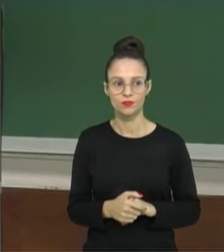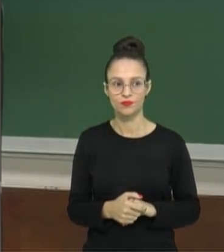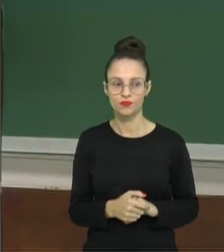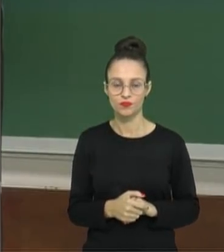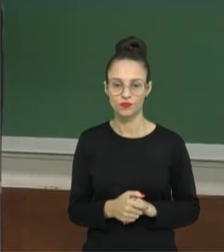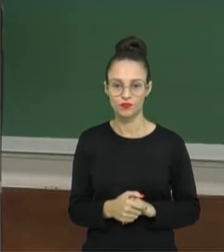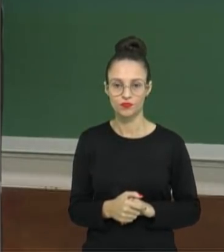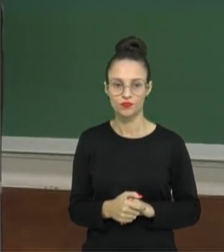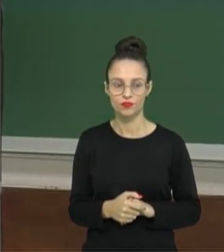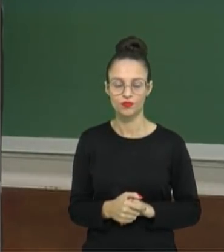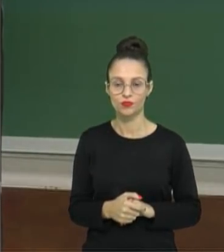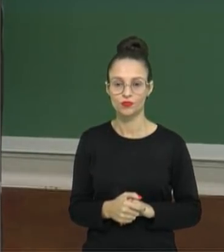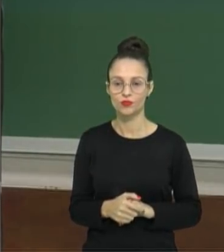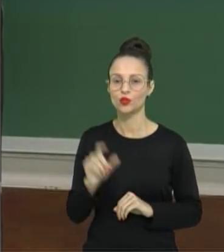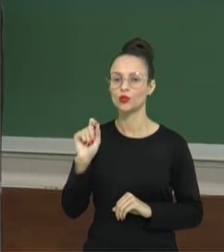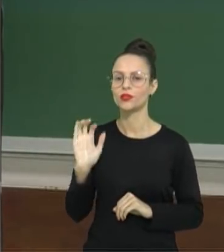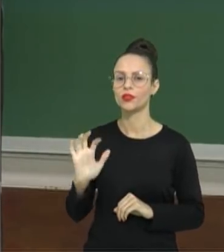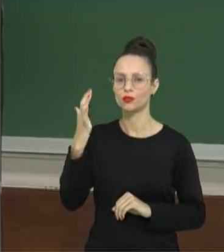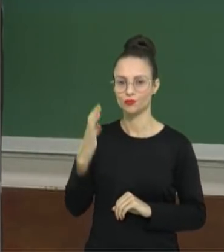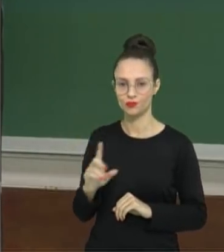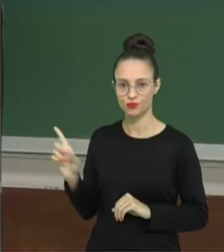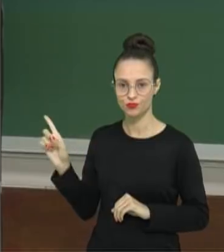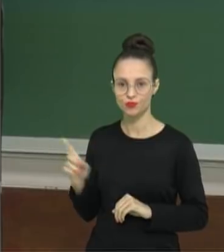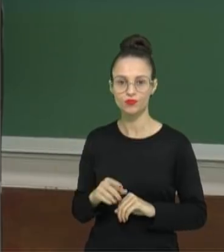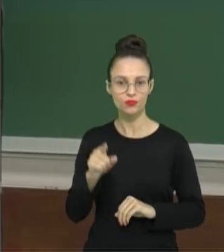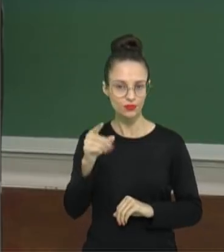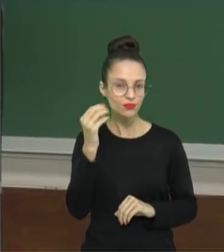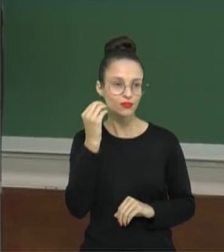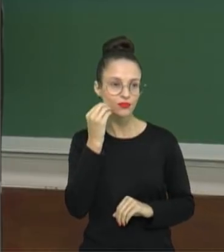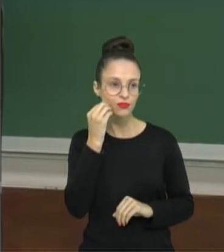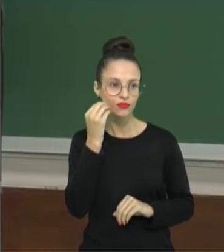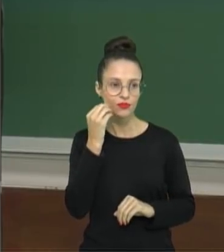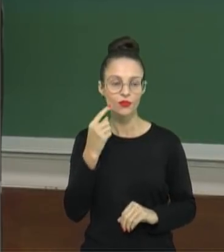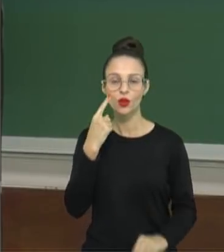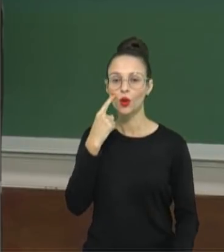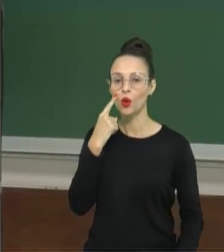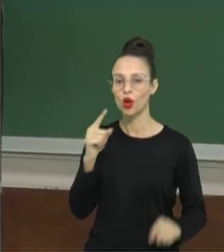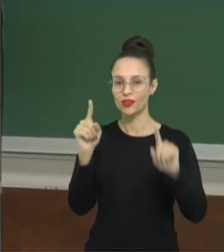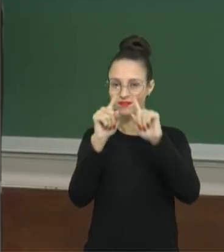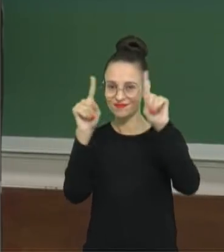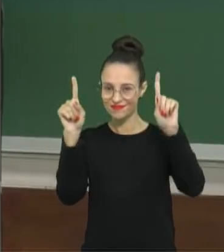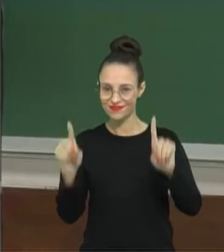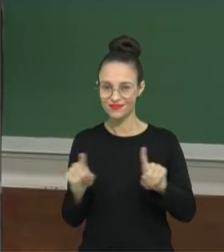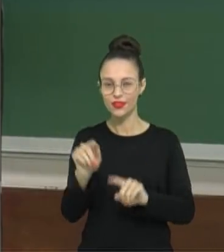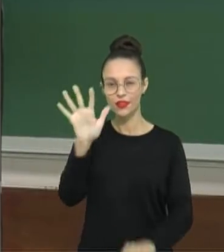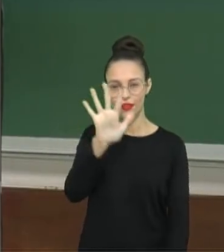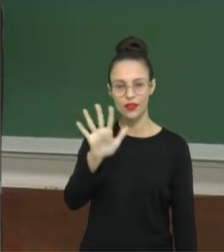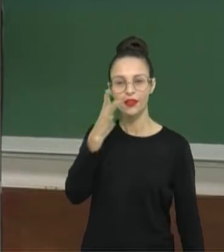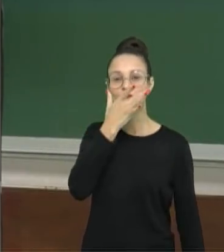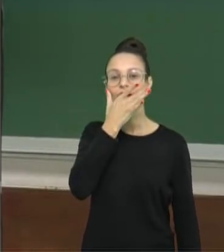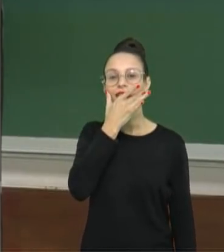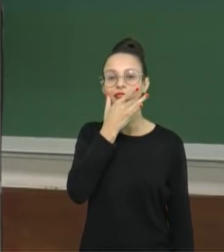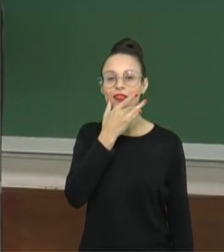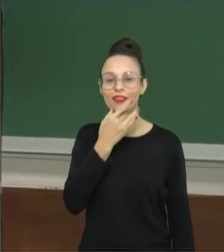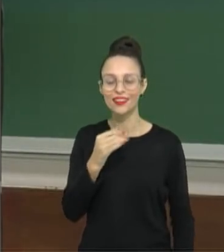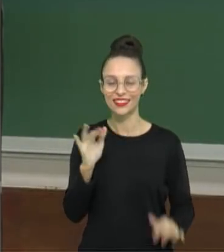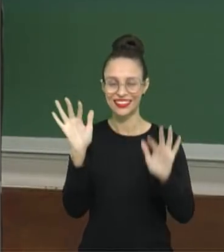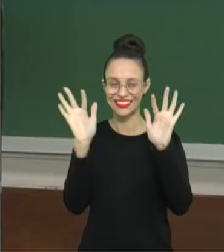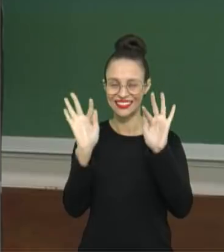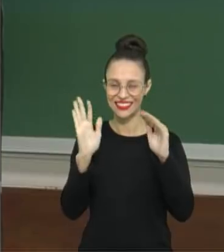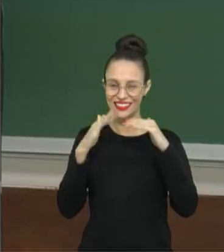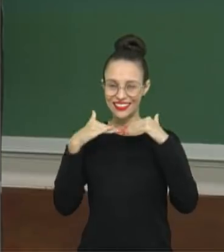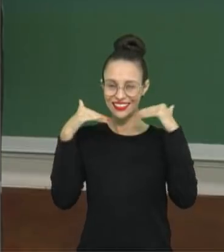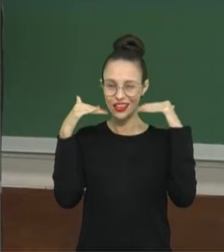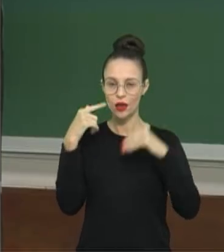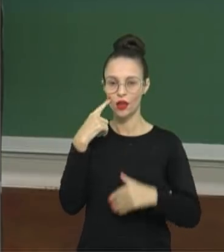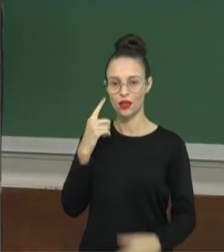happening here? O que está acontecendo aqui? Tenta adivinhar. Observa a carinha do menino, ele está todo feliz,